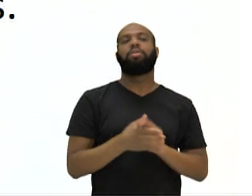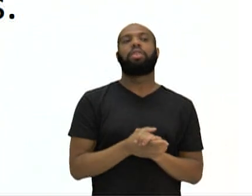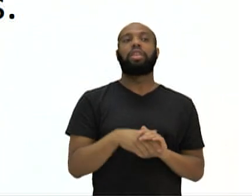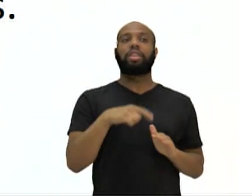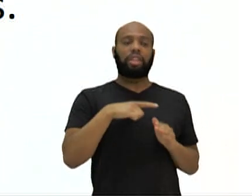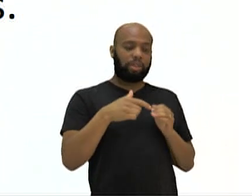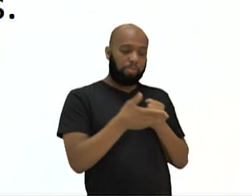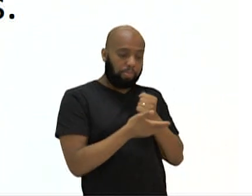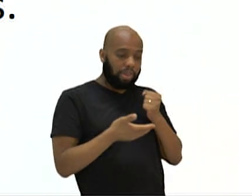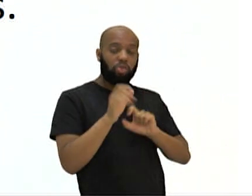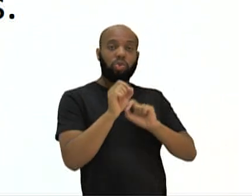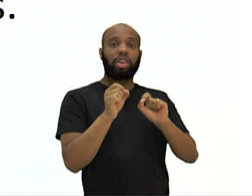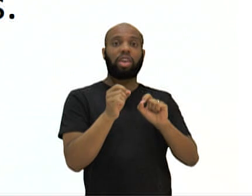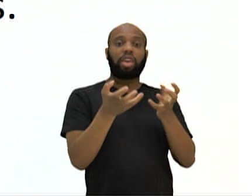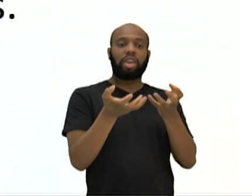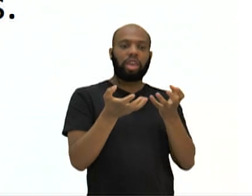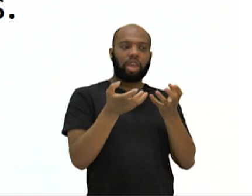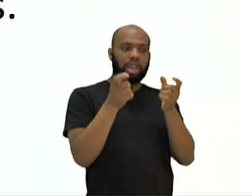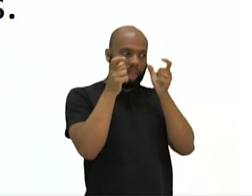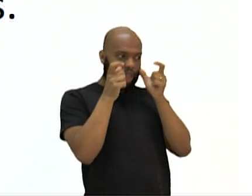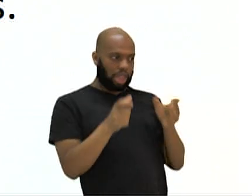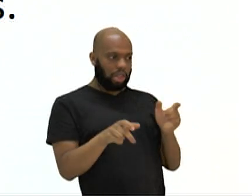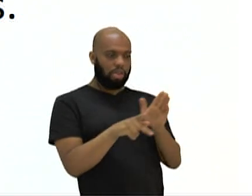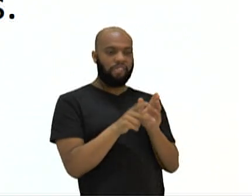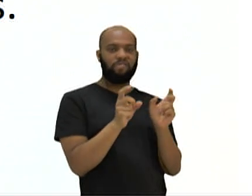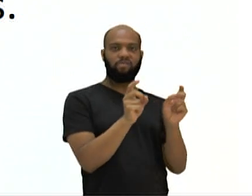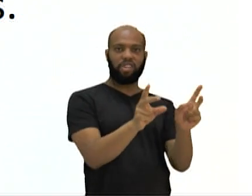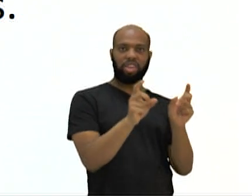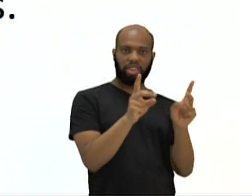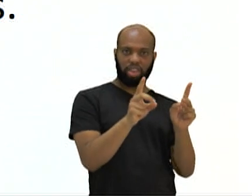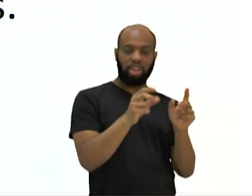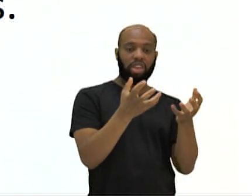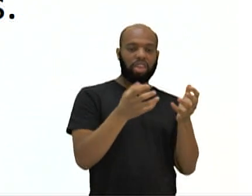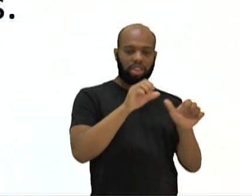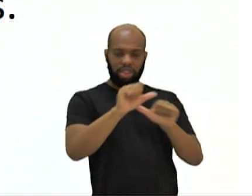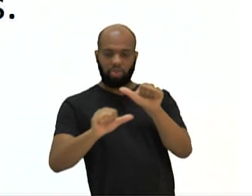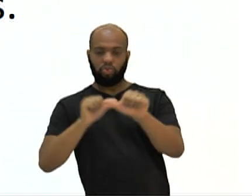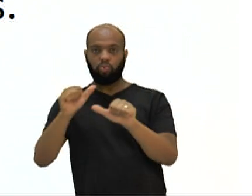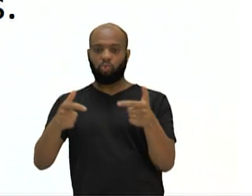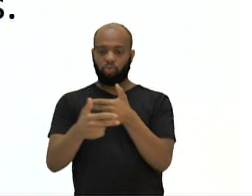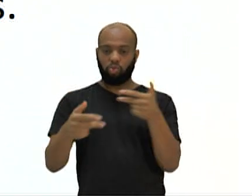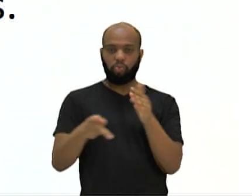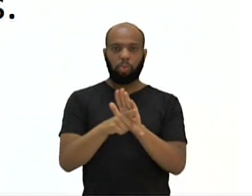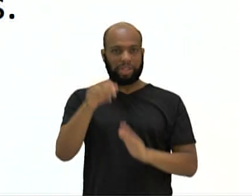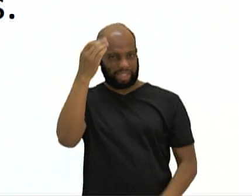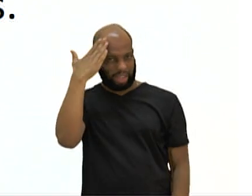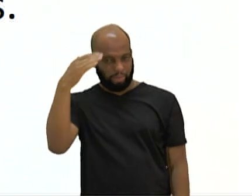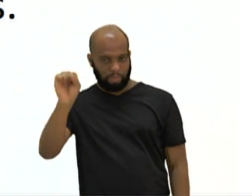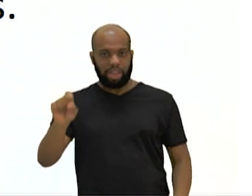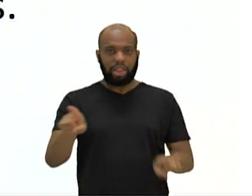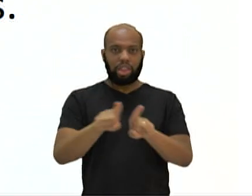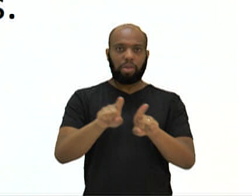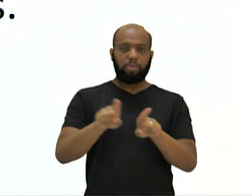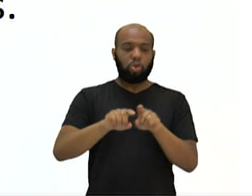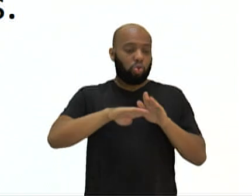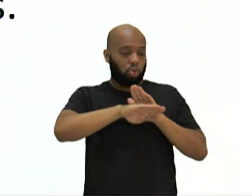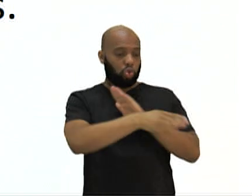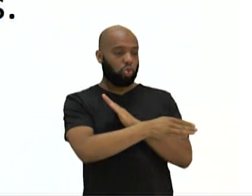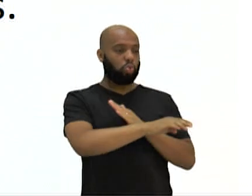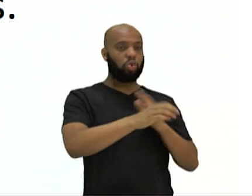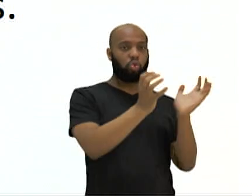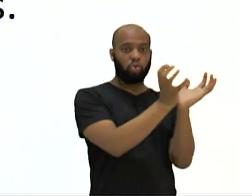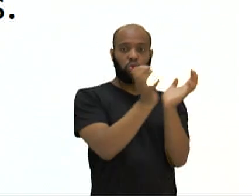pautada por interesses comerciais. Se caracteriza por transformar as práticas, saberes e costumes das diferentes classes